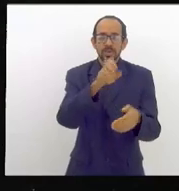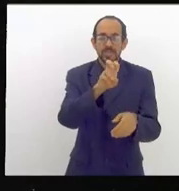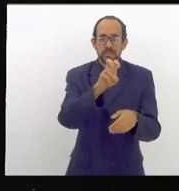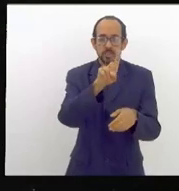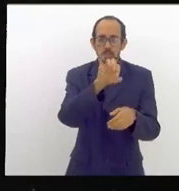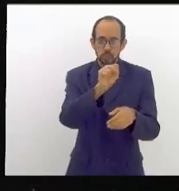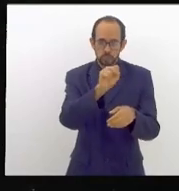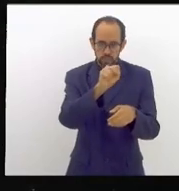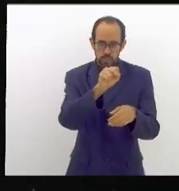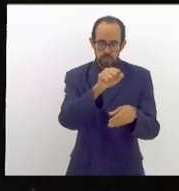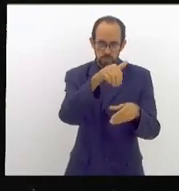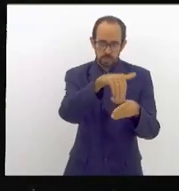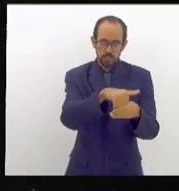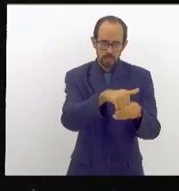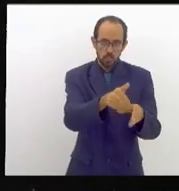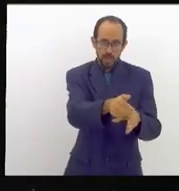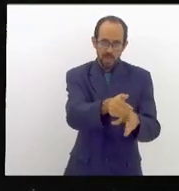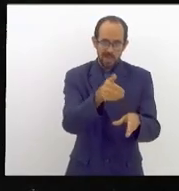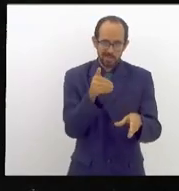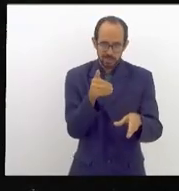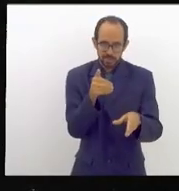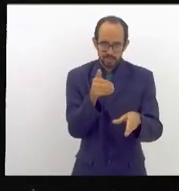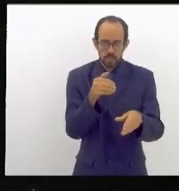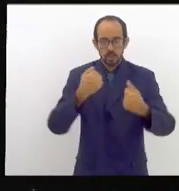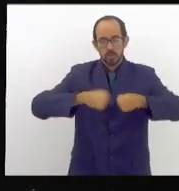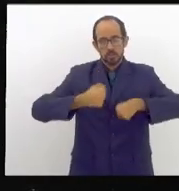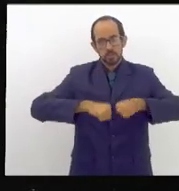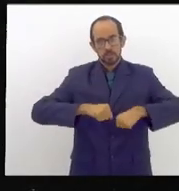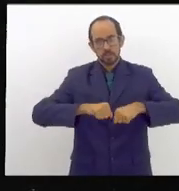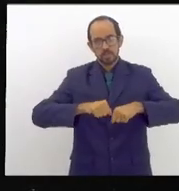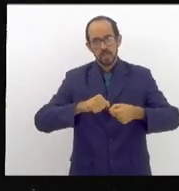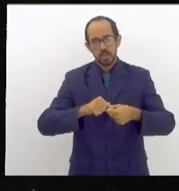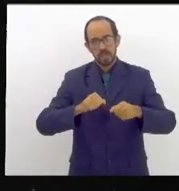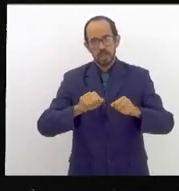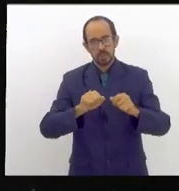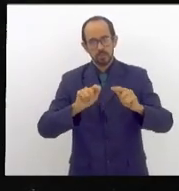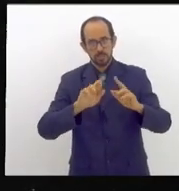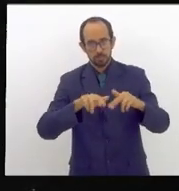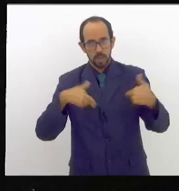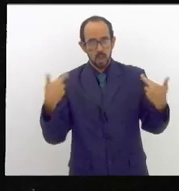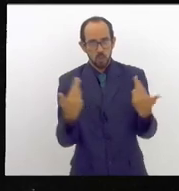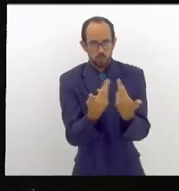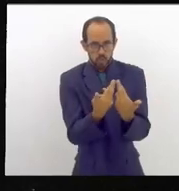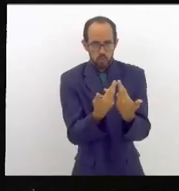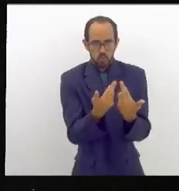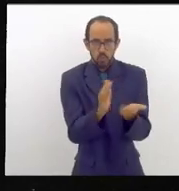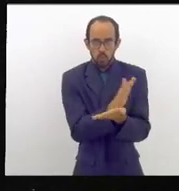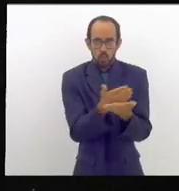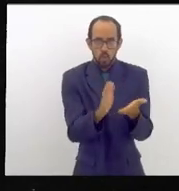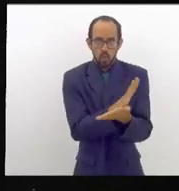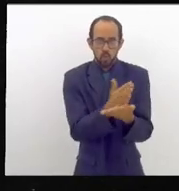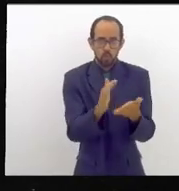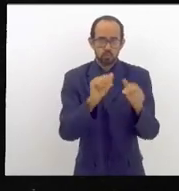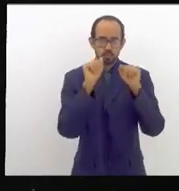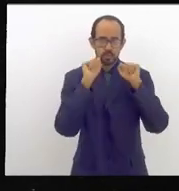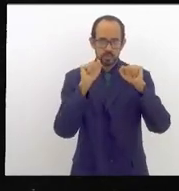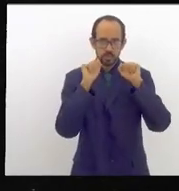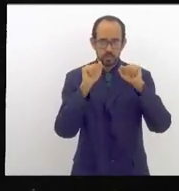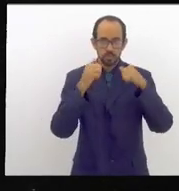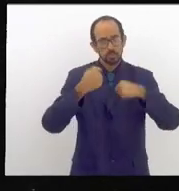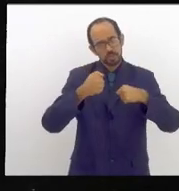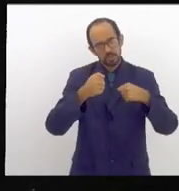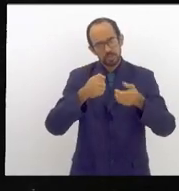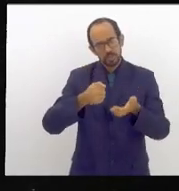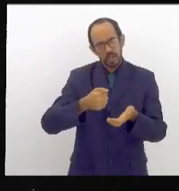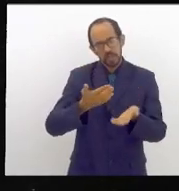reunir parte dos meus colaboradores e precisei dispensar alguns uma parte